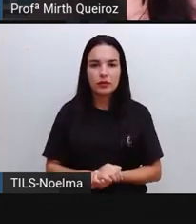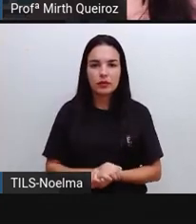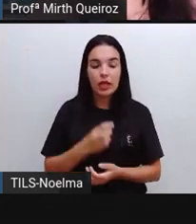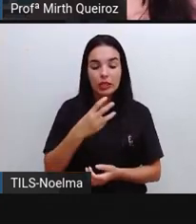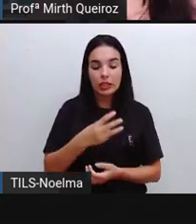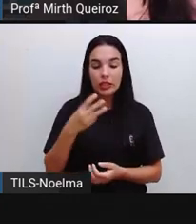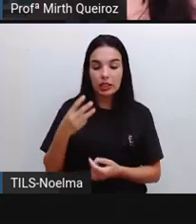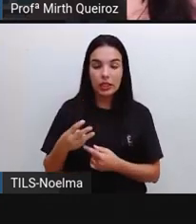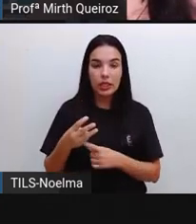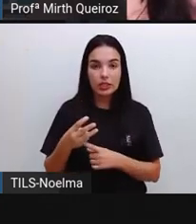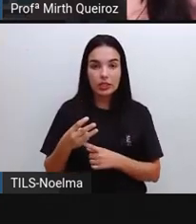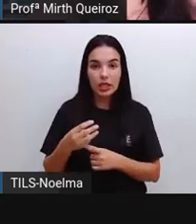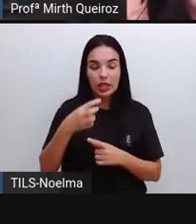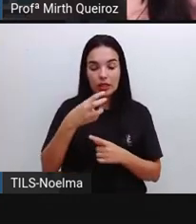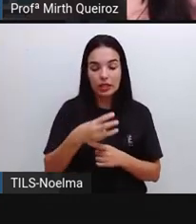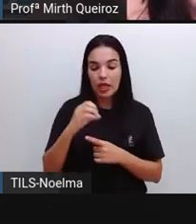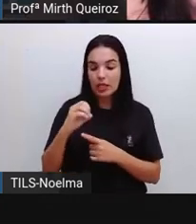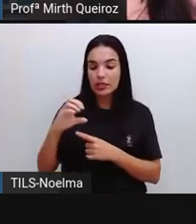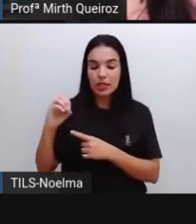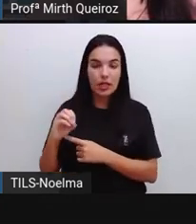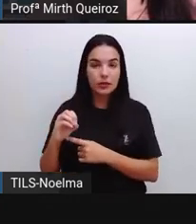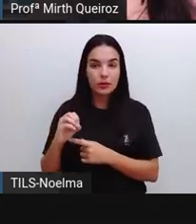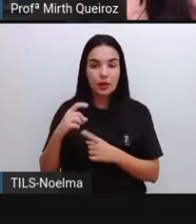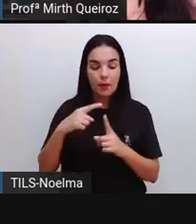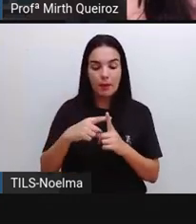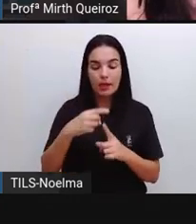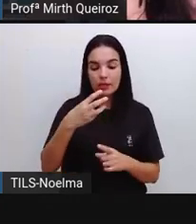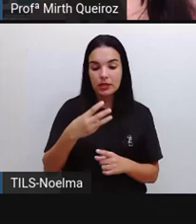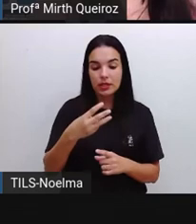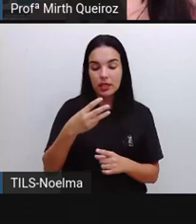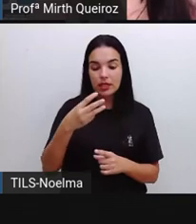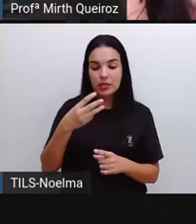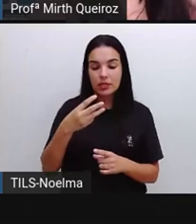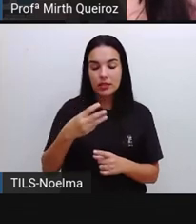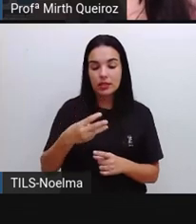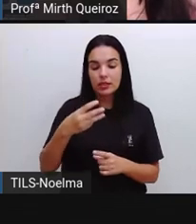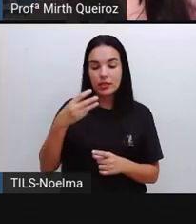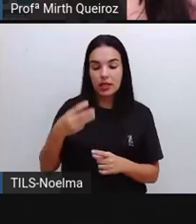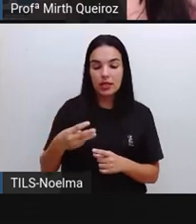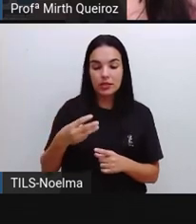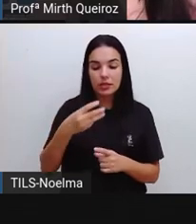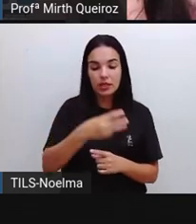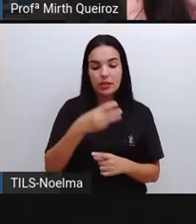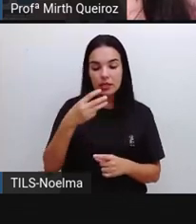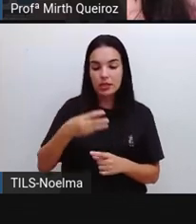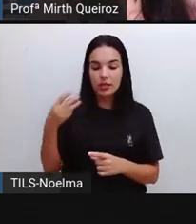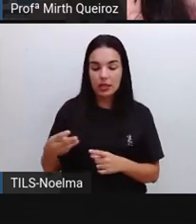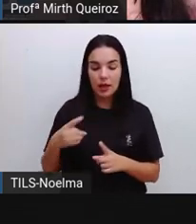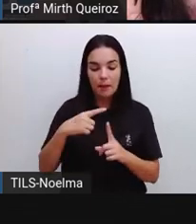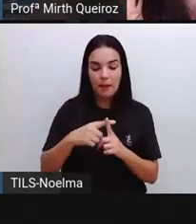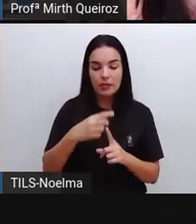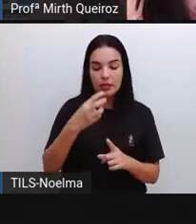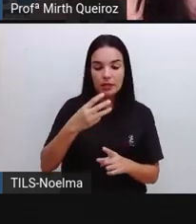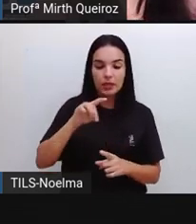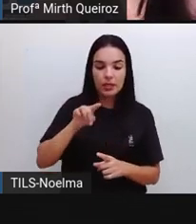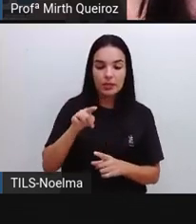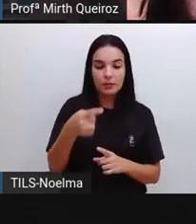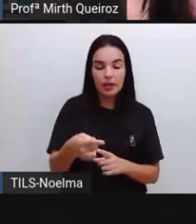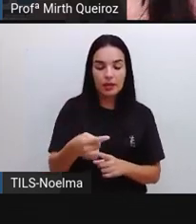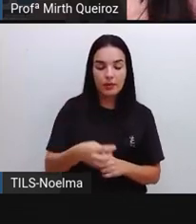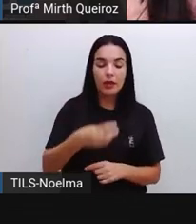30 33300 mais 33333 3000